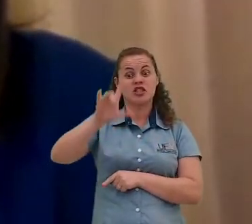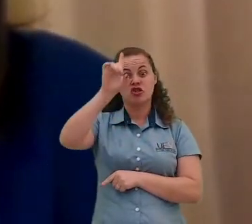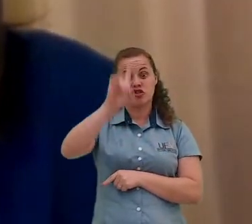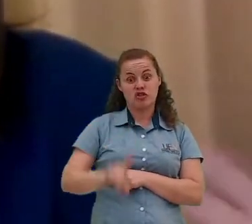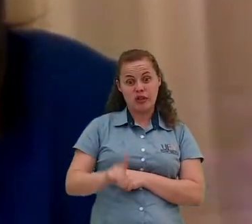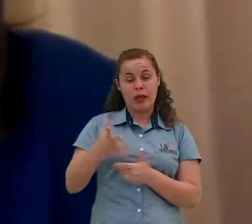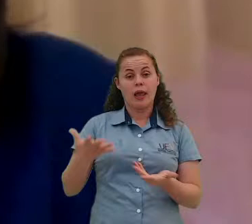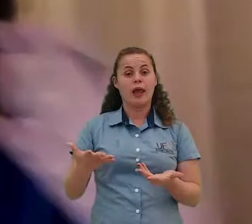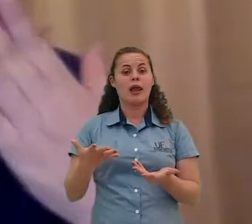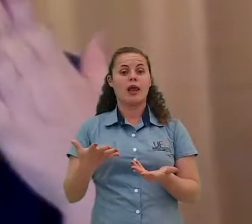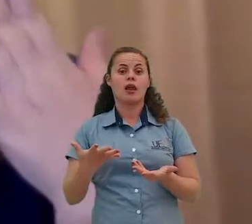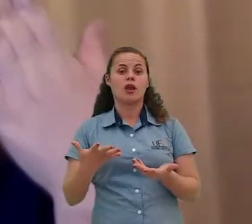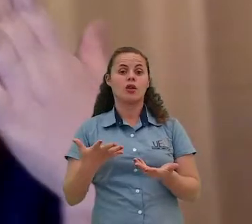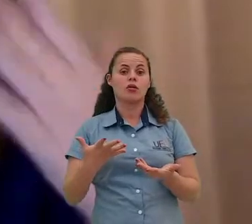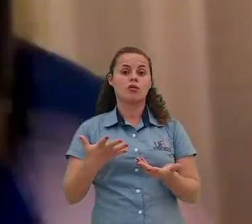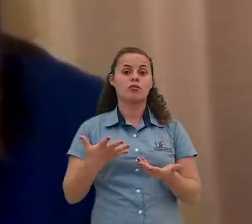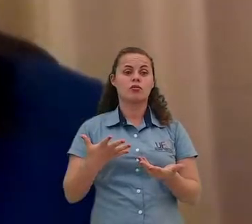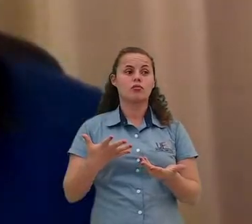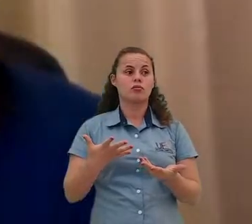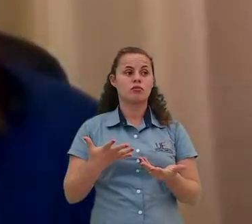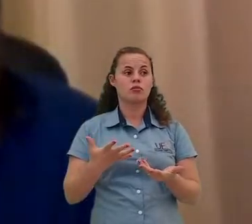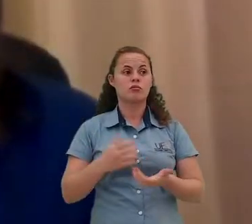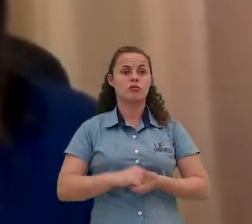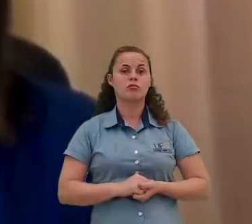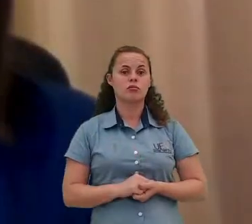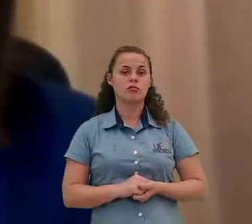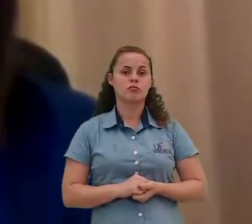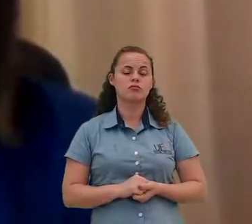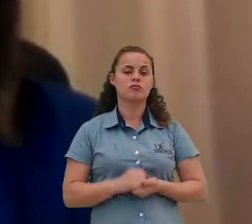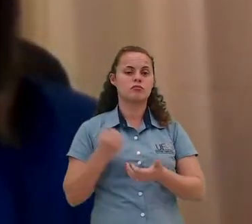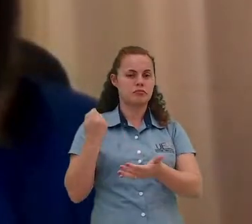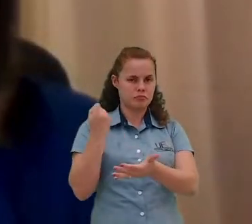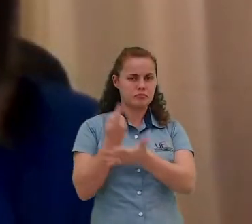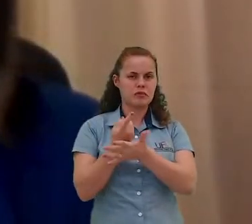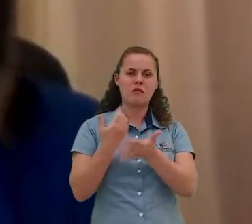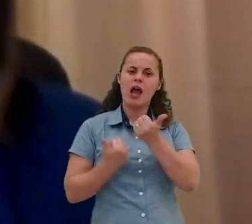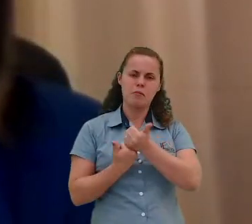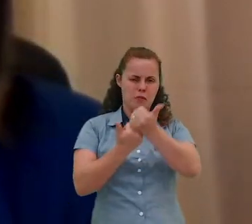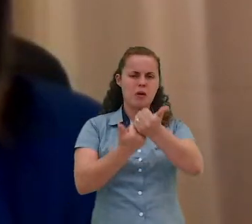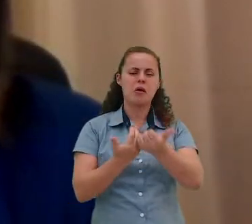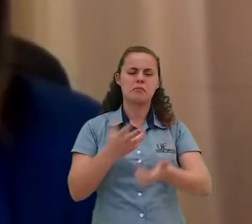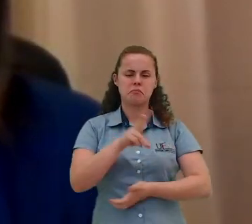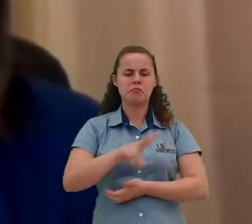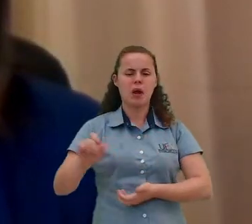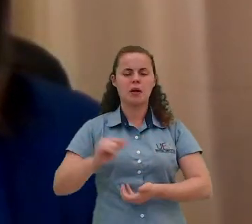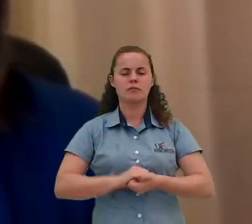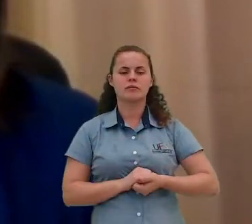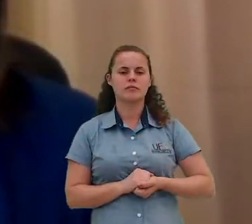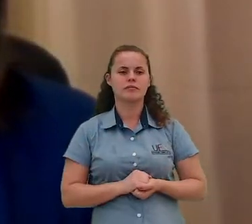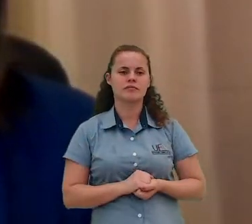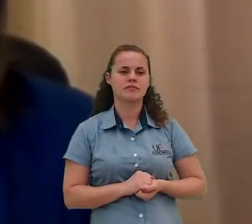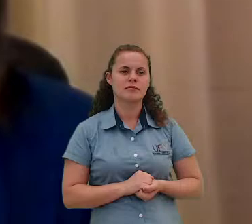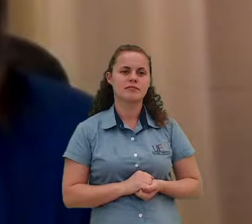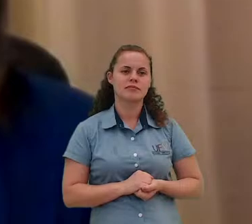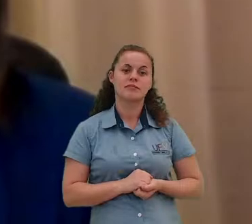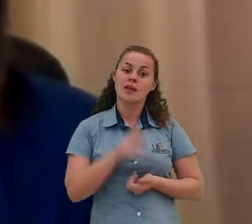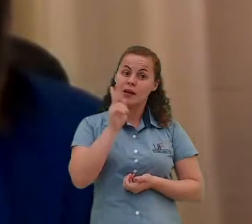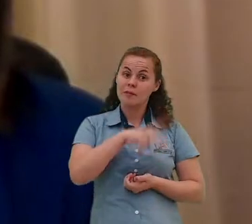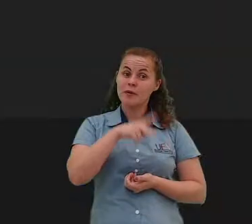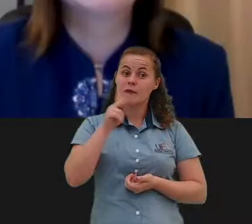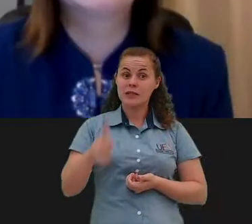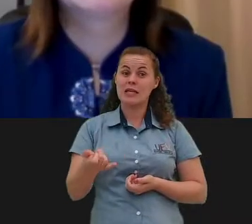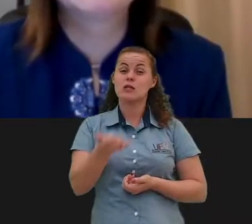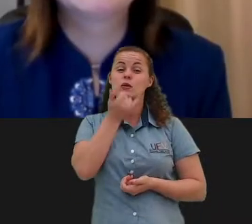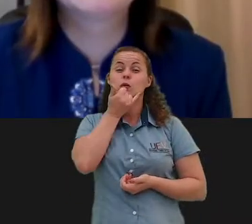e tudo mais, eu acho que tem tudo a ver, eu acho que é muito positivo, acho que vai ajudar. Entendi. Pessoal, desculpa, vai ser a